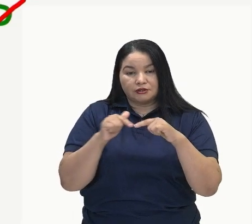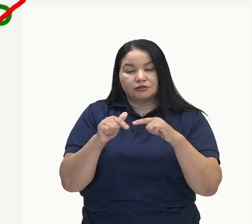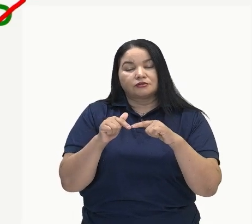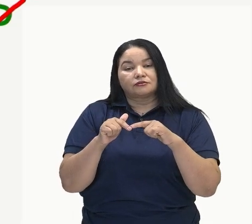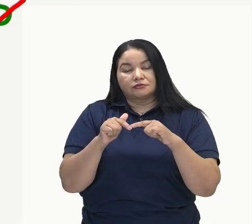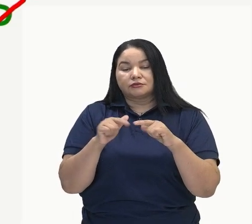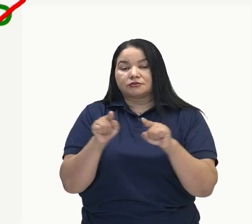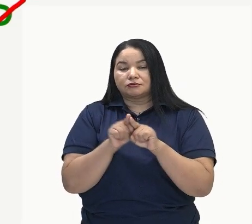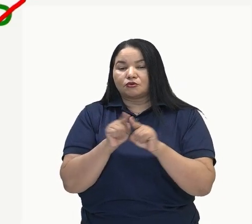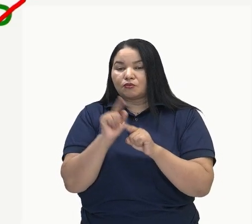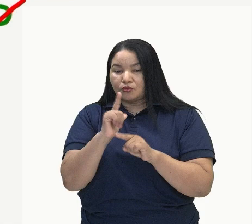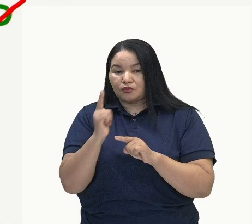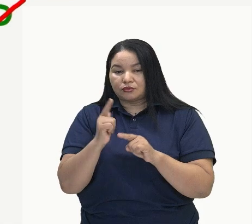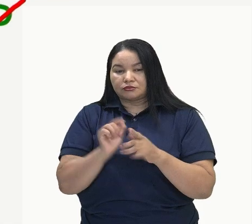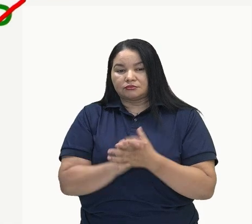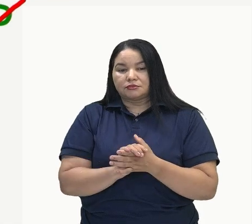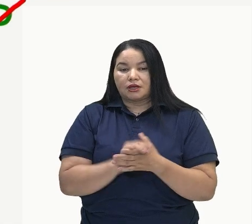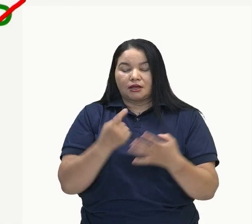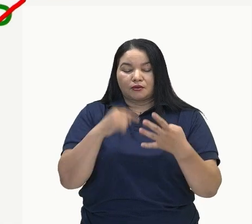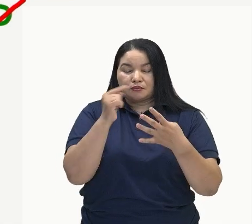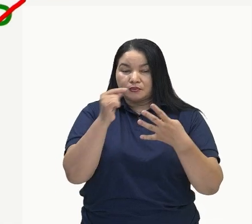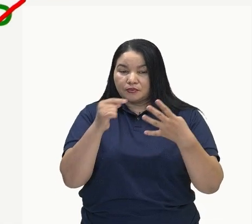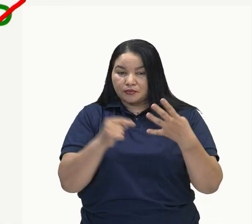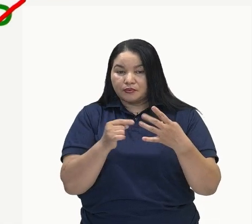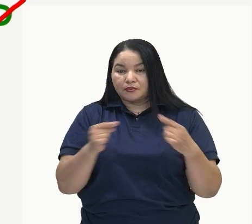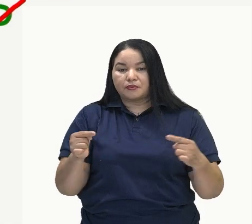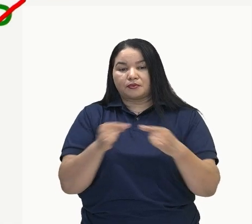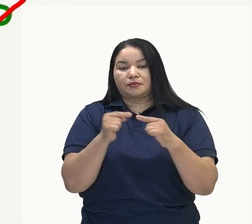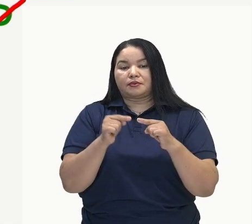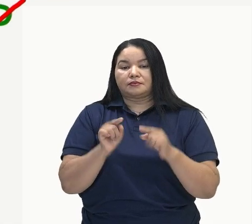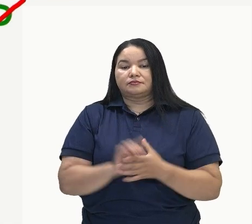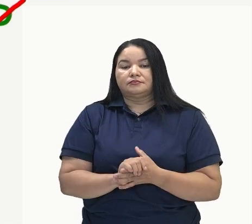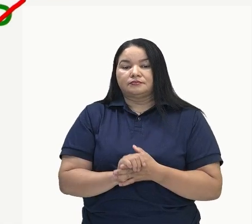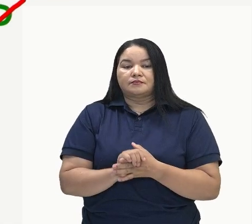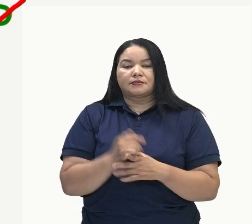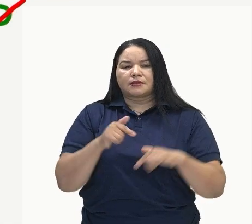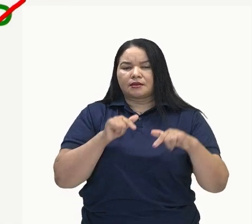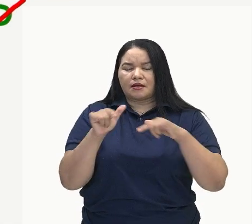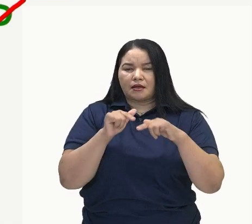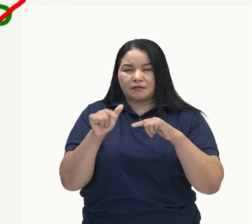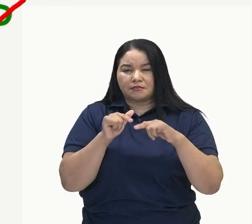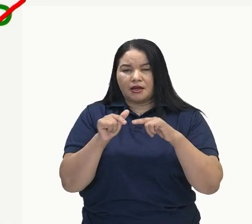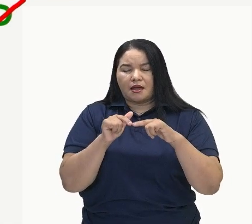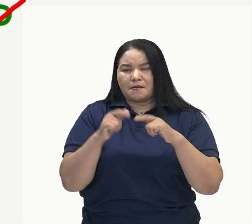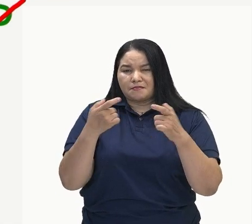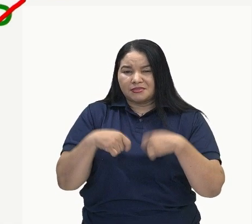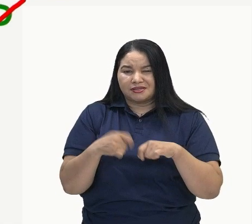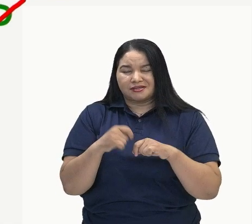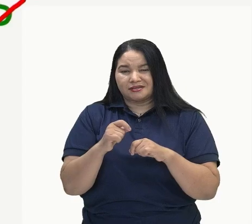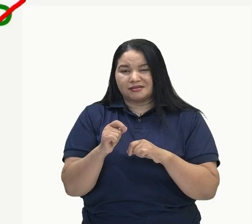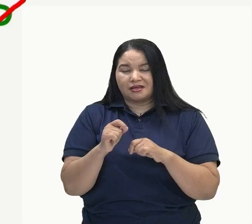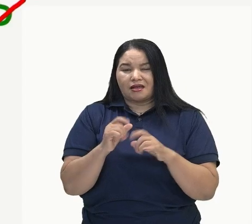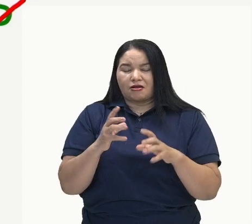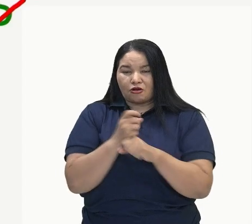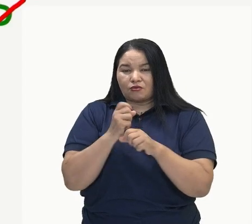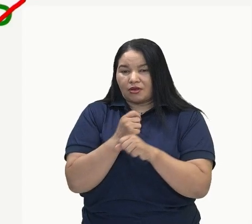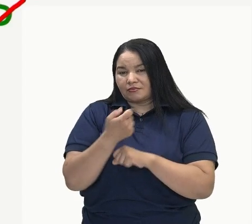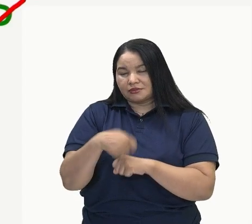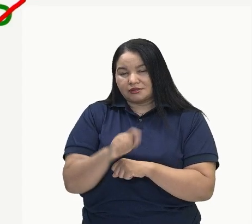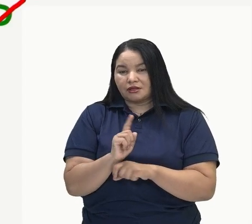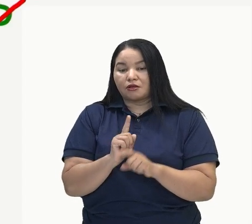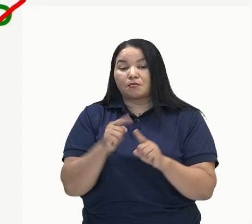com serviço eu nem preciso calcular. Por quê? Olha só aqui comigo. Vou mudar aqui de cor.